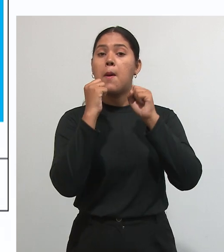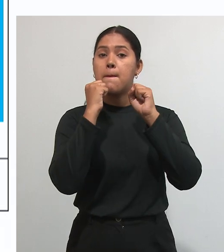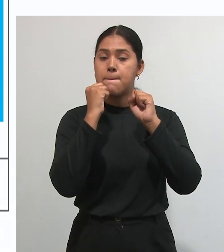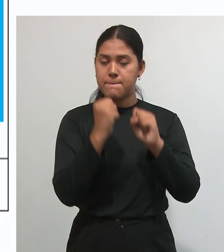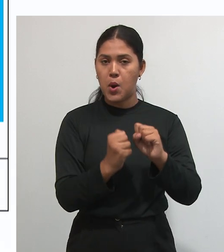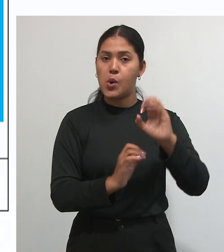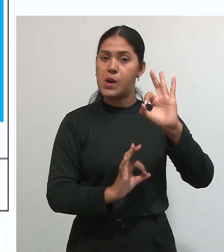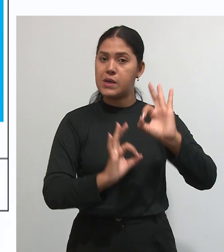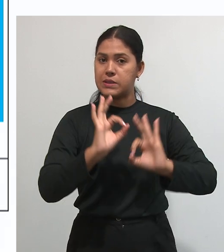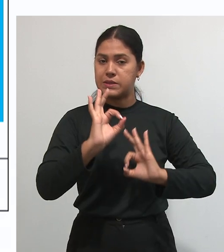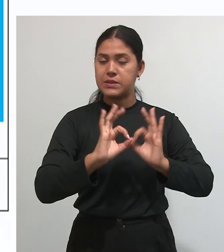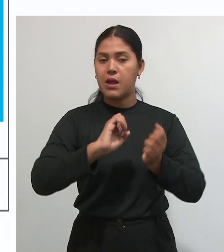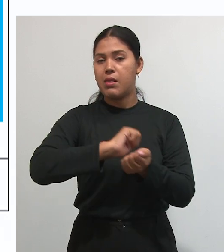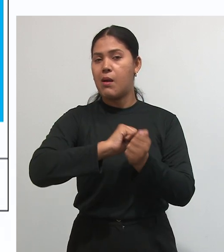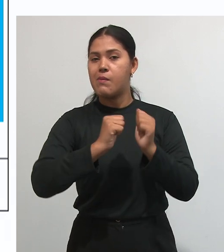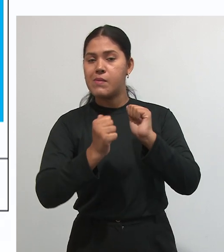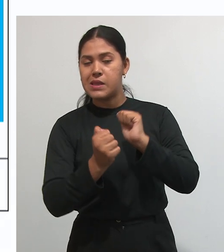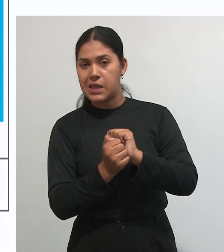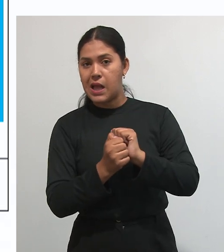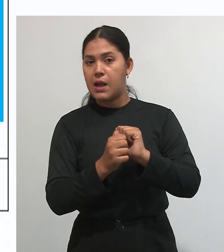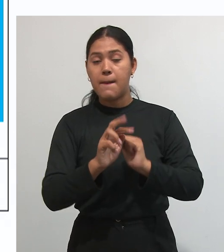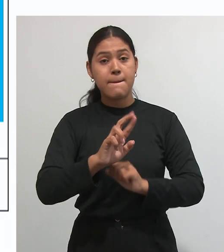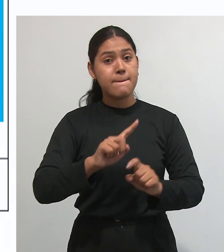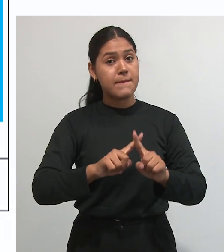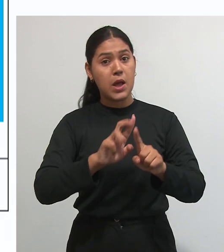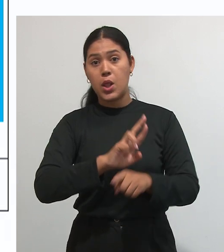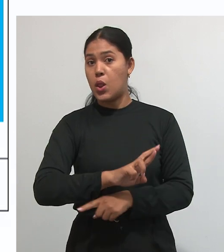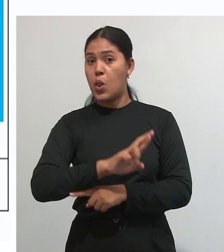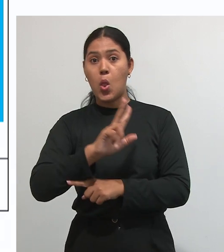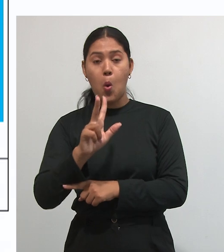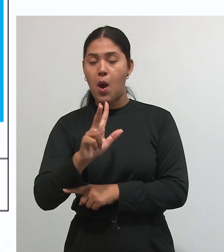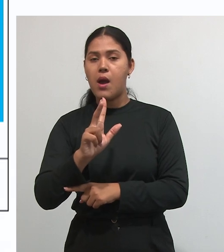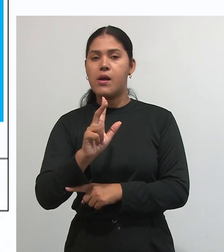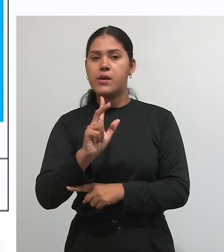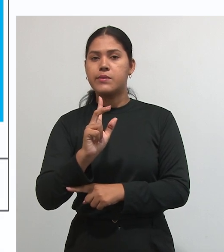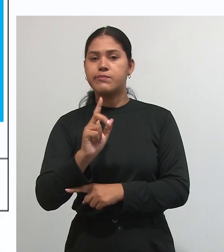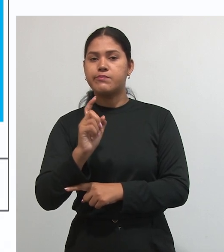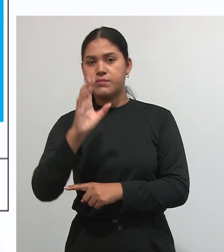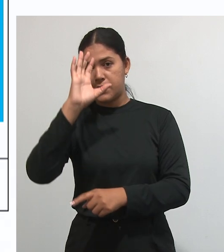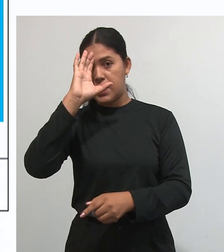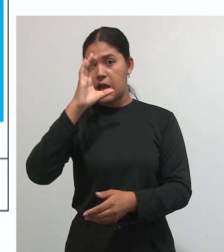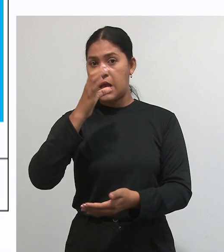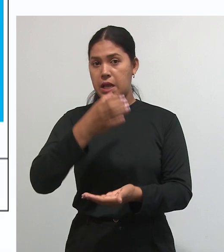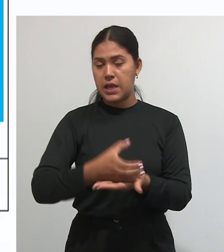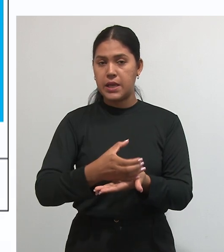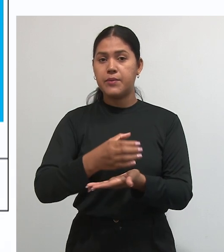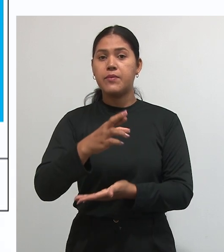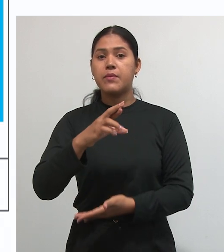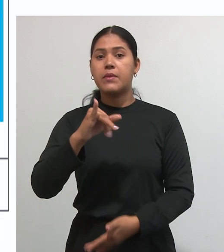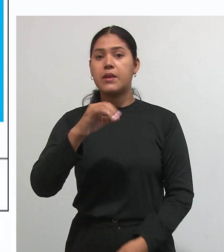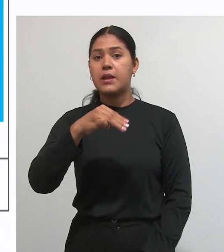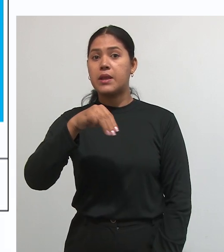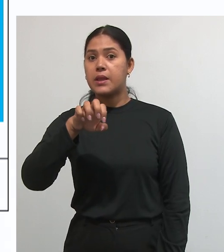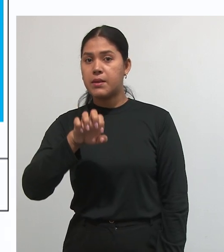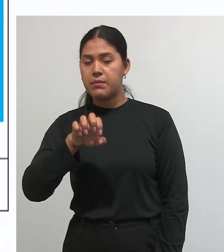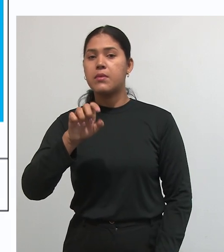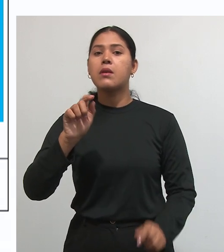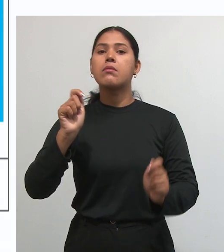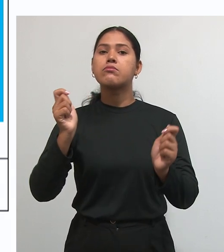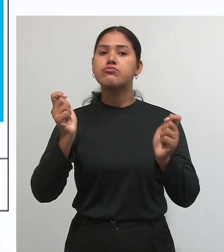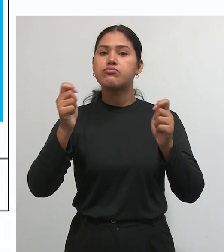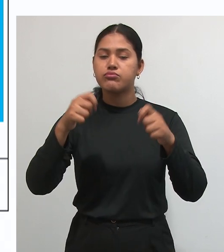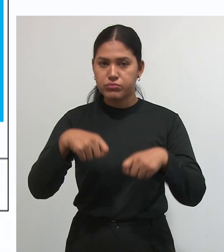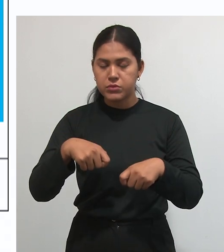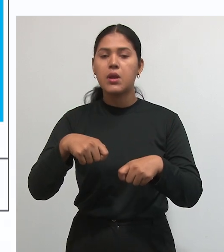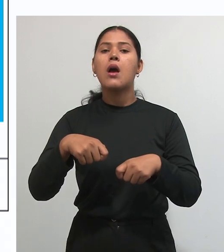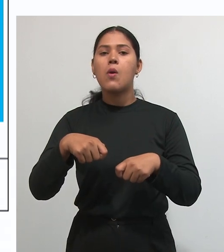possa exprimir, que não constitua sanção de ato ilícito. E ela deve ser o quê? Instituída em lei e cobrada